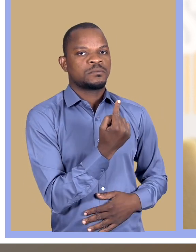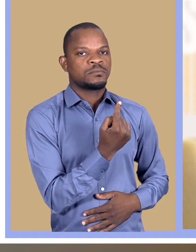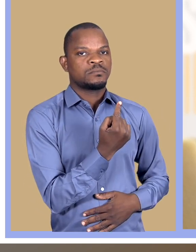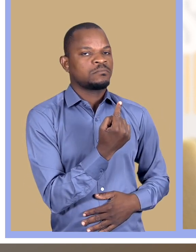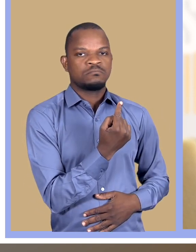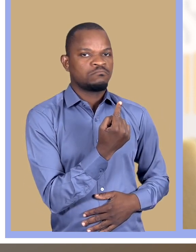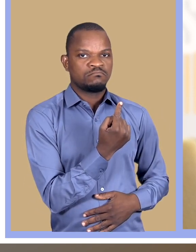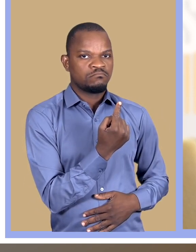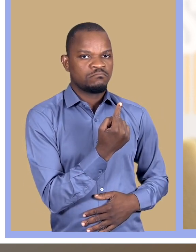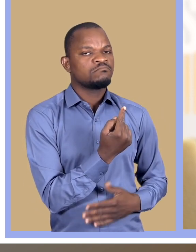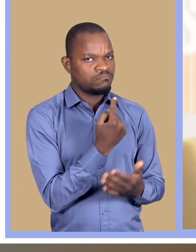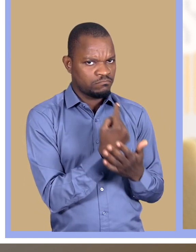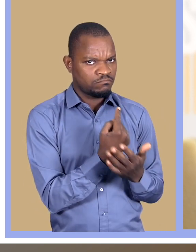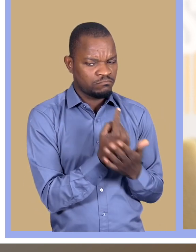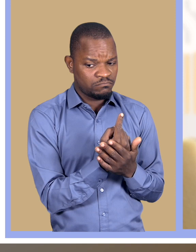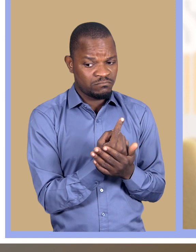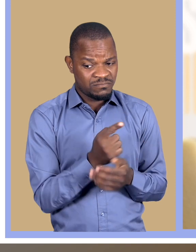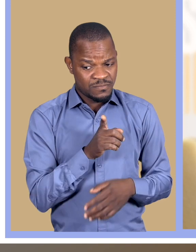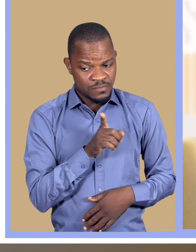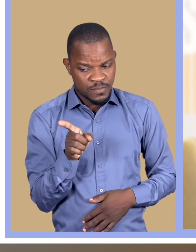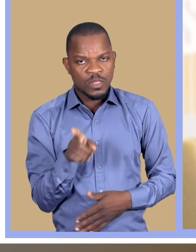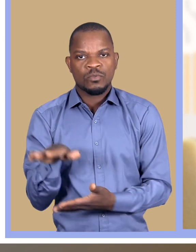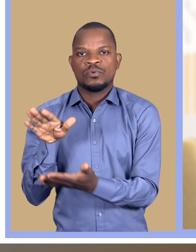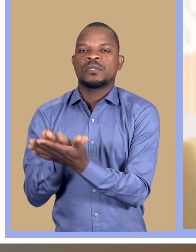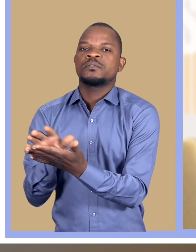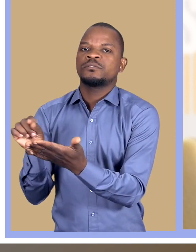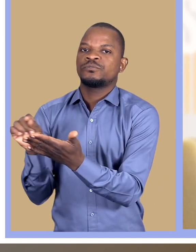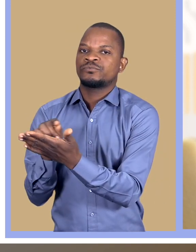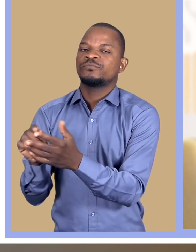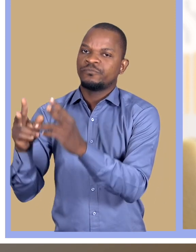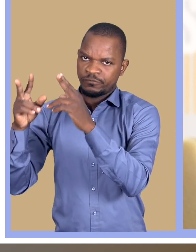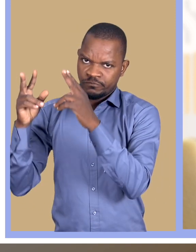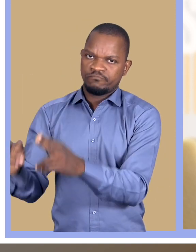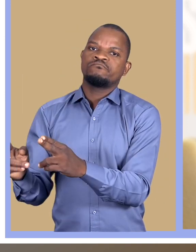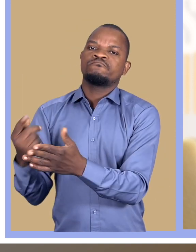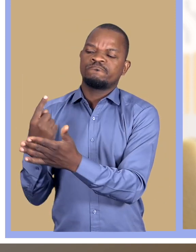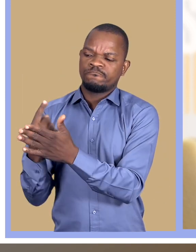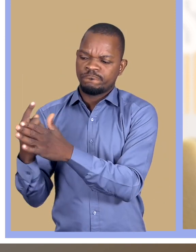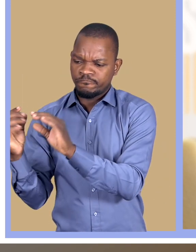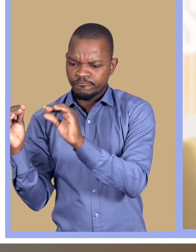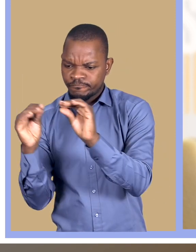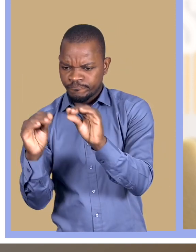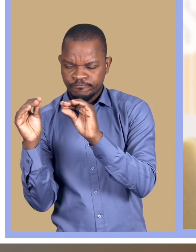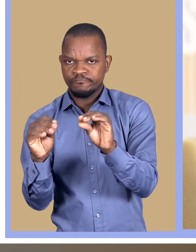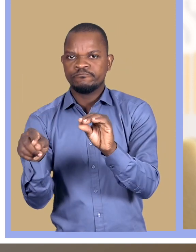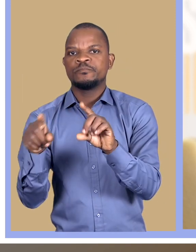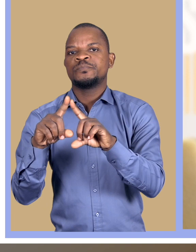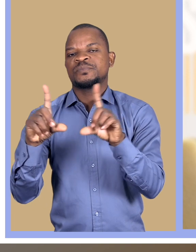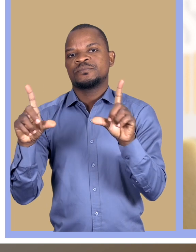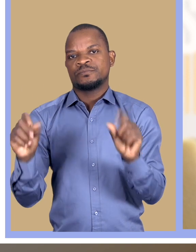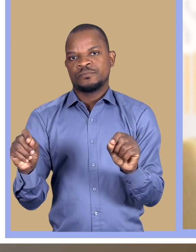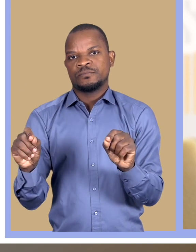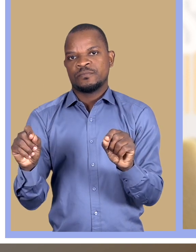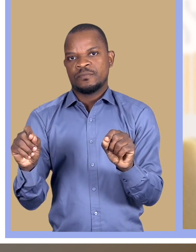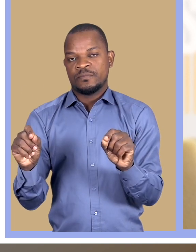de base em casa, sendo que a estrutura de sociedade no seu todo não está preparada para lidar com esse cidadão. Então